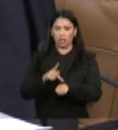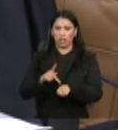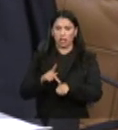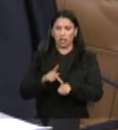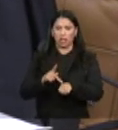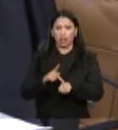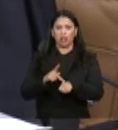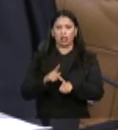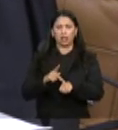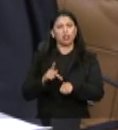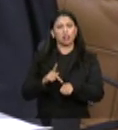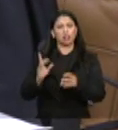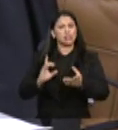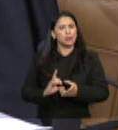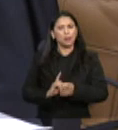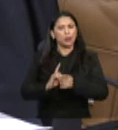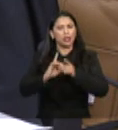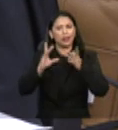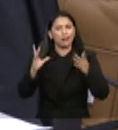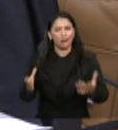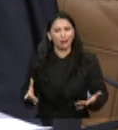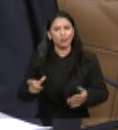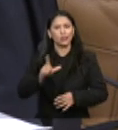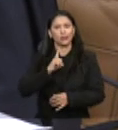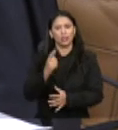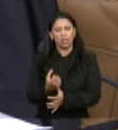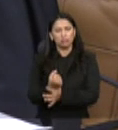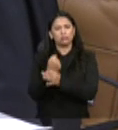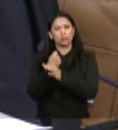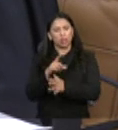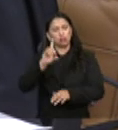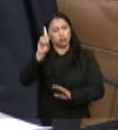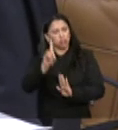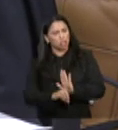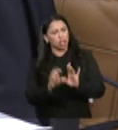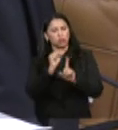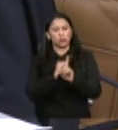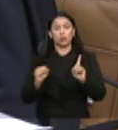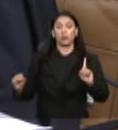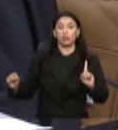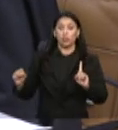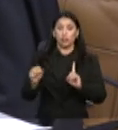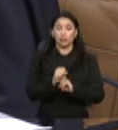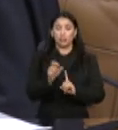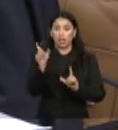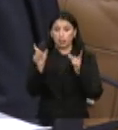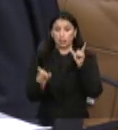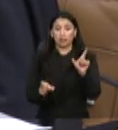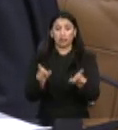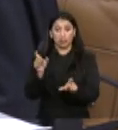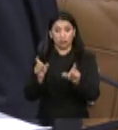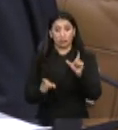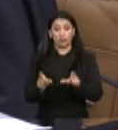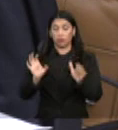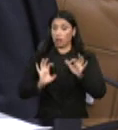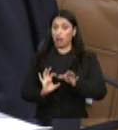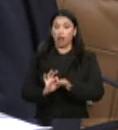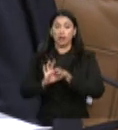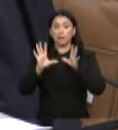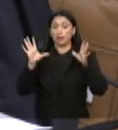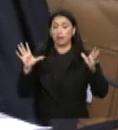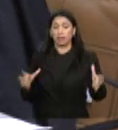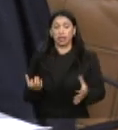democrático destinado assegurar o exercício dos direitos sociais e individuais a liberdade